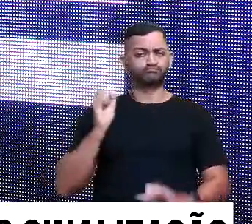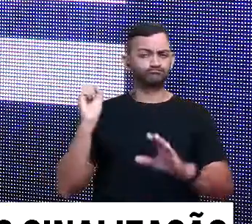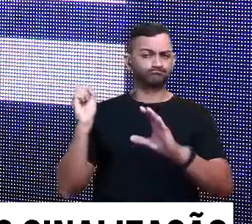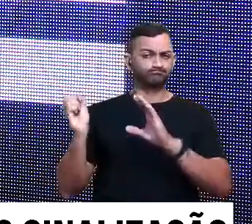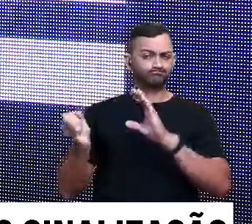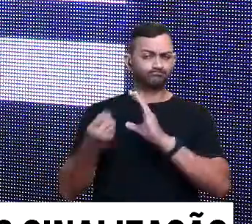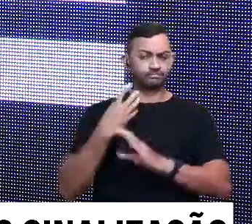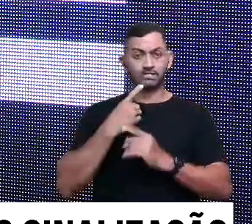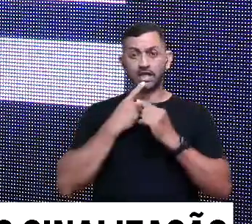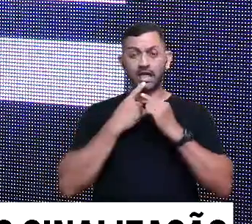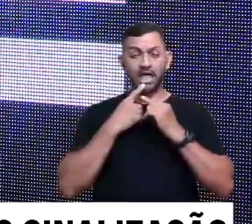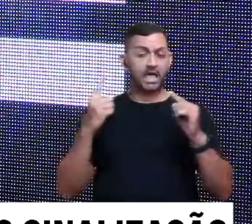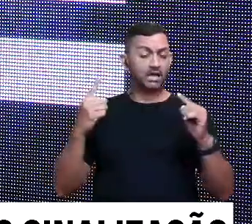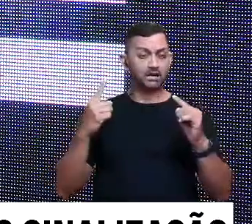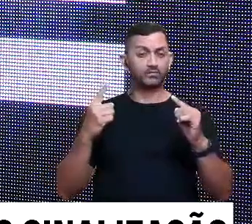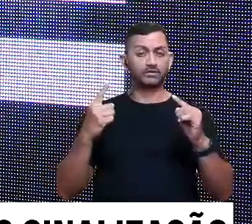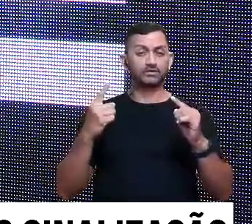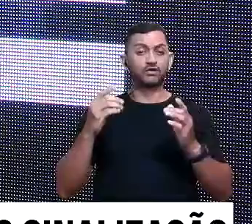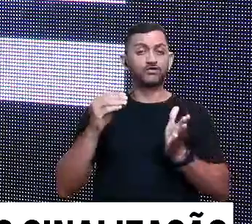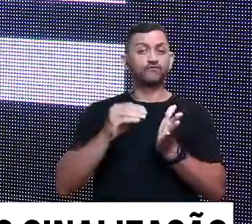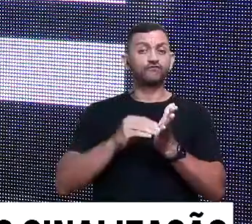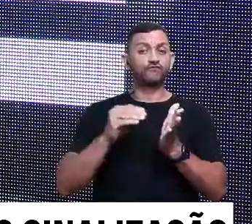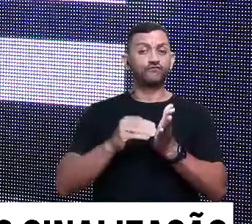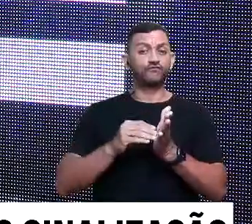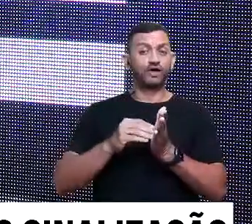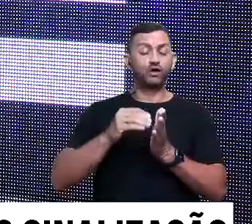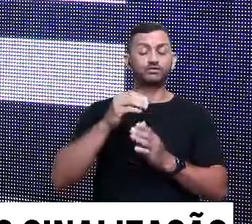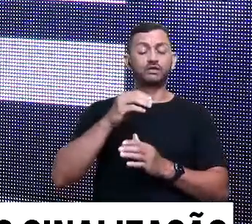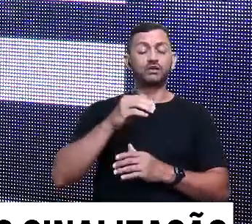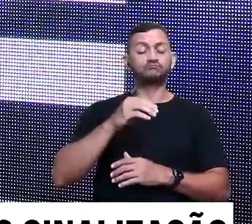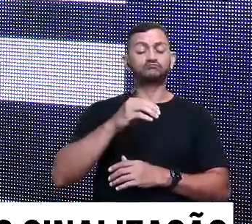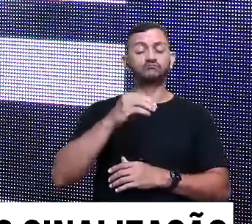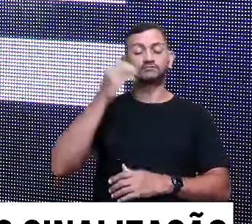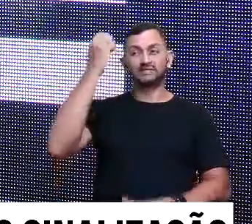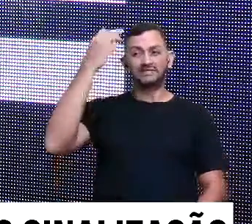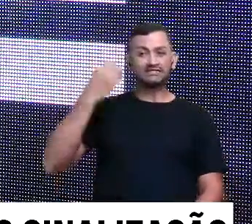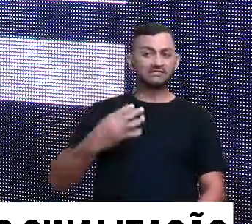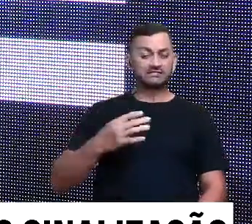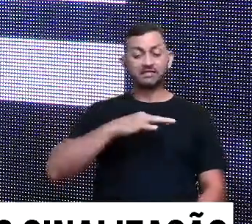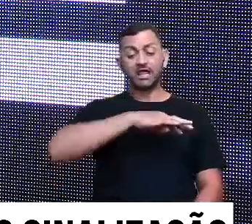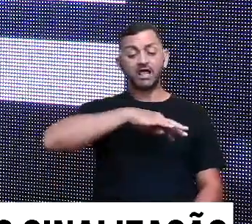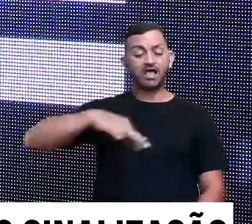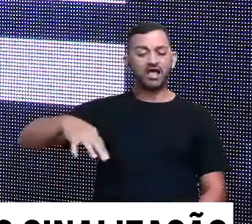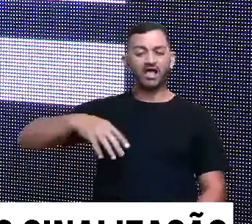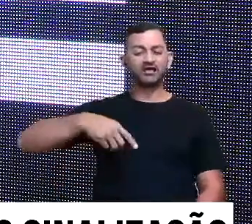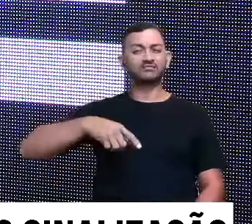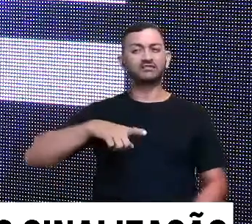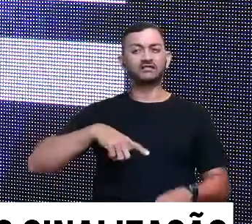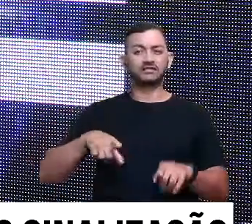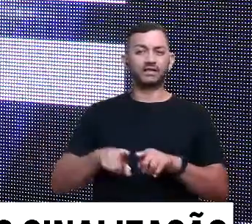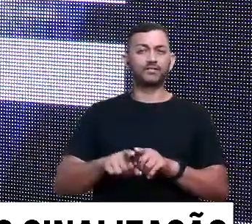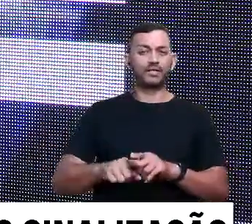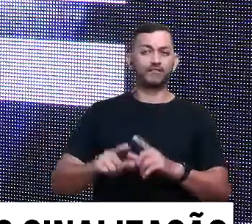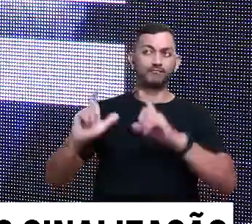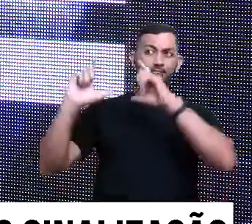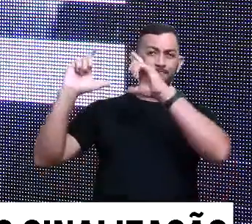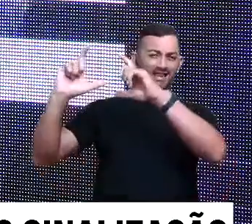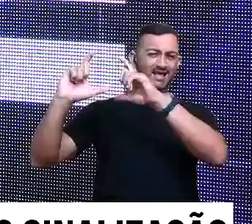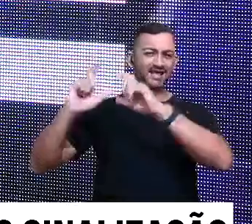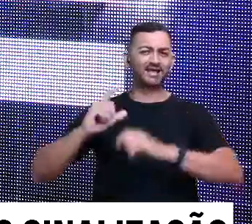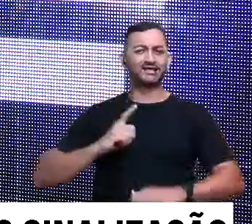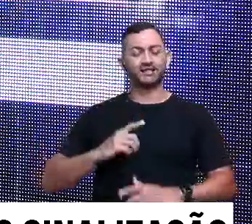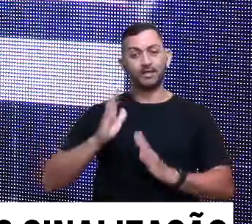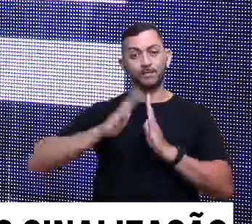Eles mandaram uma reclamação a respeito da falta de sinalização no asfalto e também de uma placa,